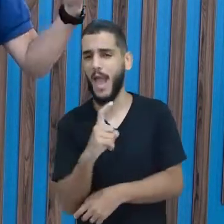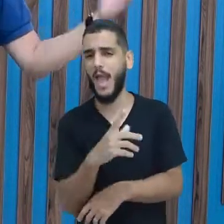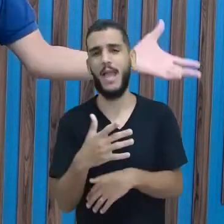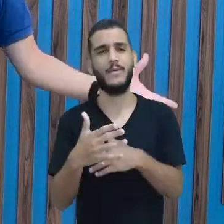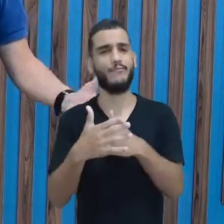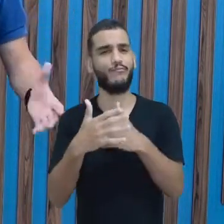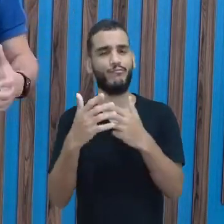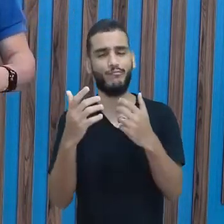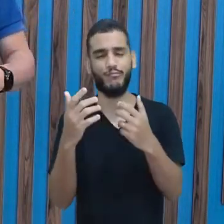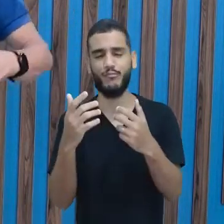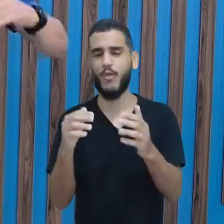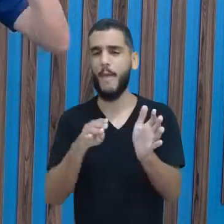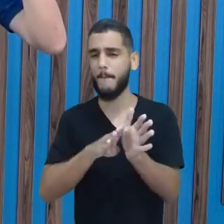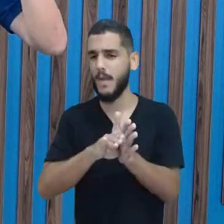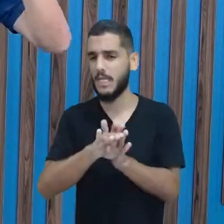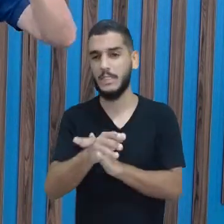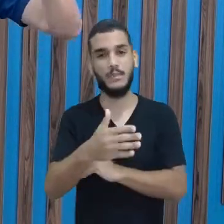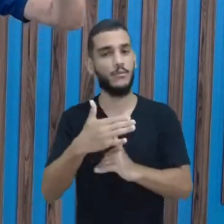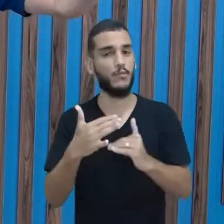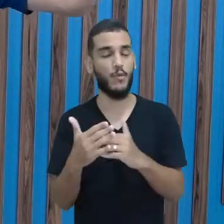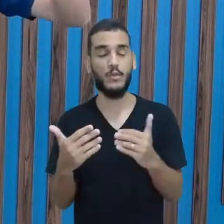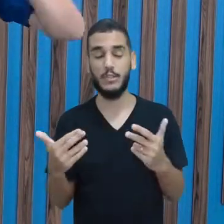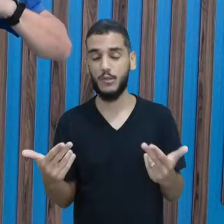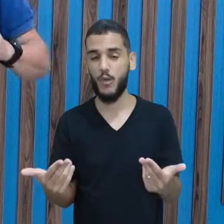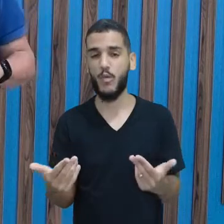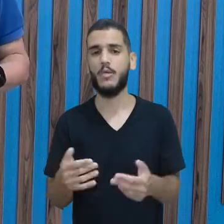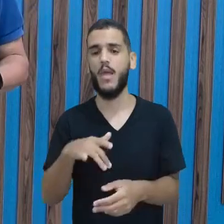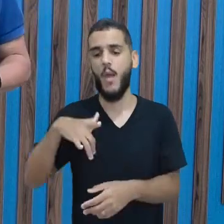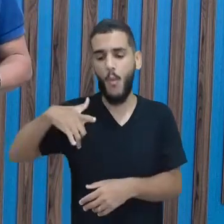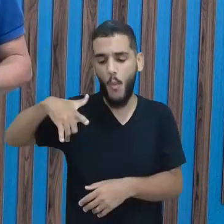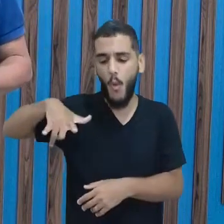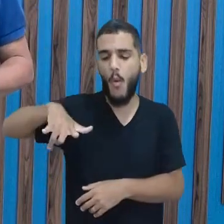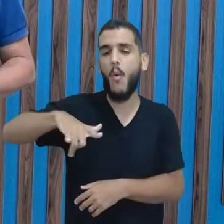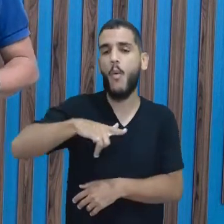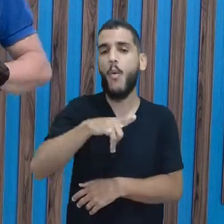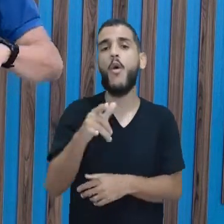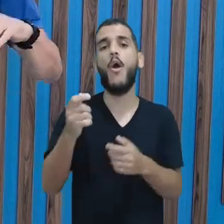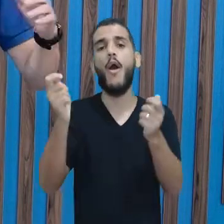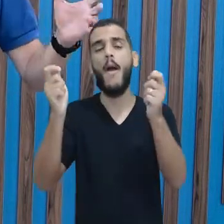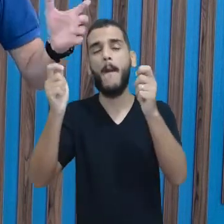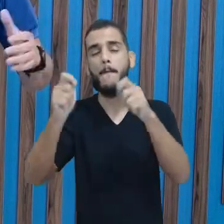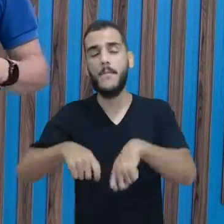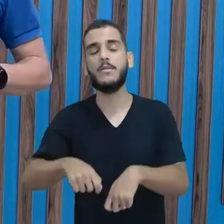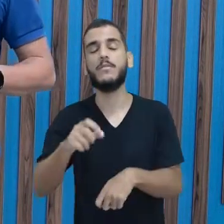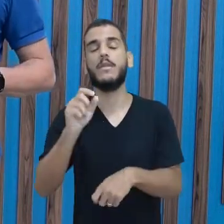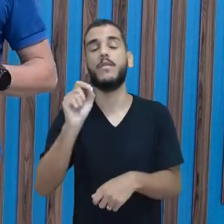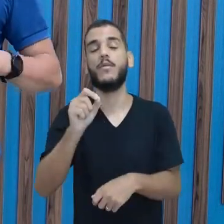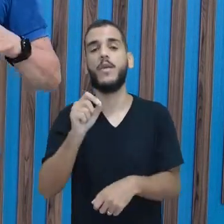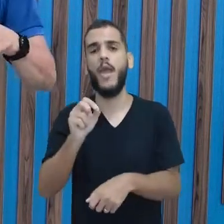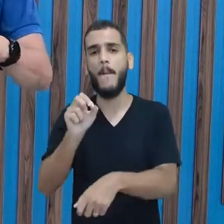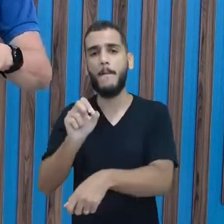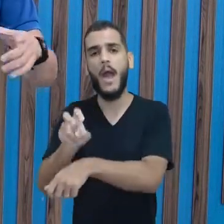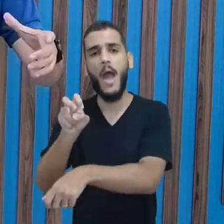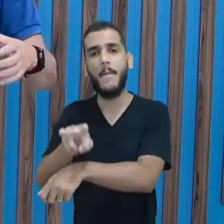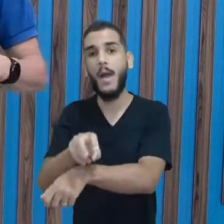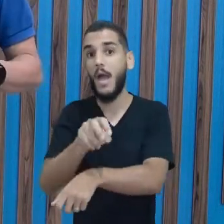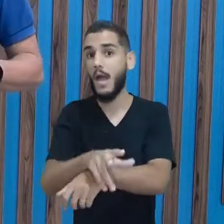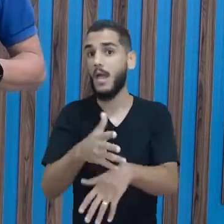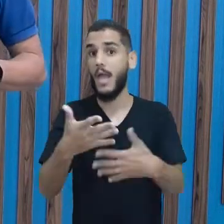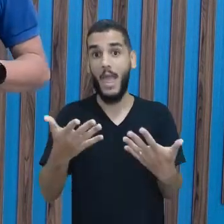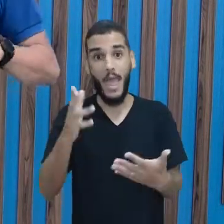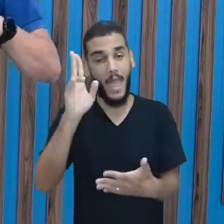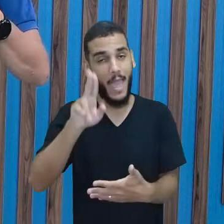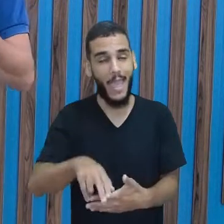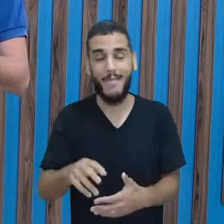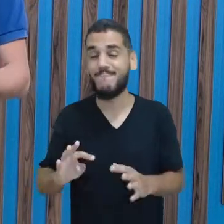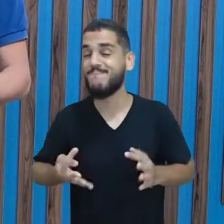vem as pesticidas, o drone já pode aplicar, inclusive, pulverizando, né? Determinadas áreas isoladas.